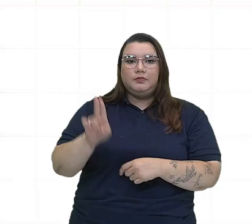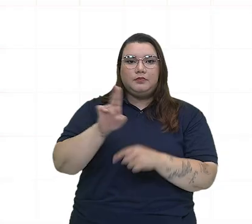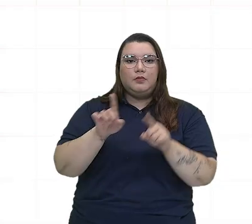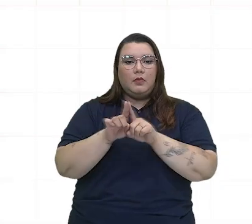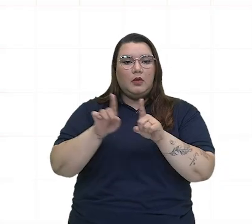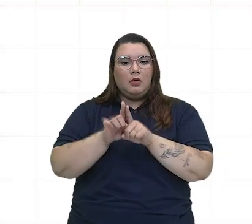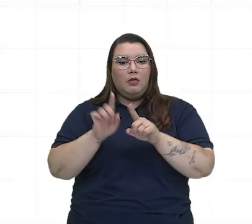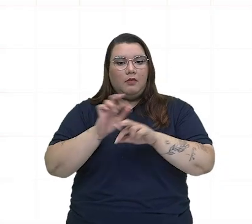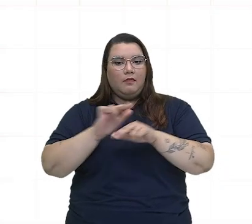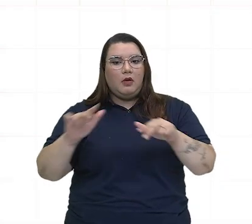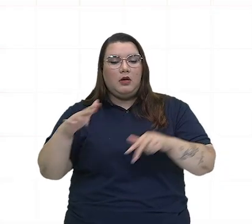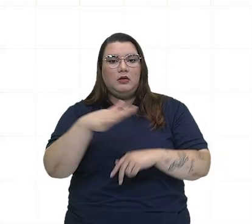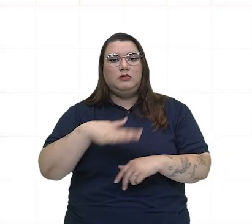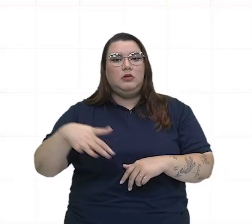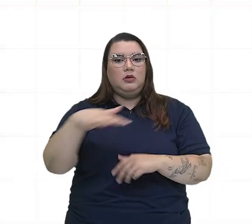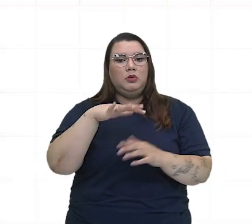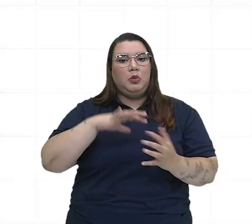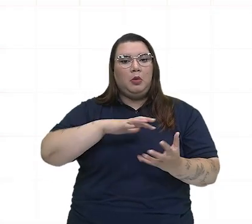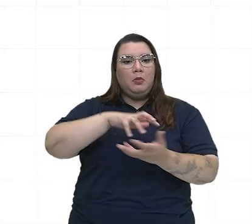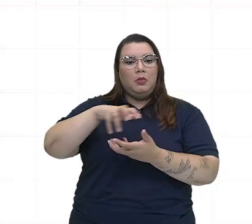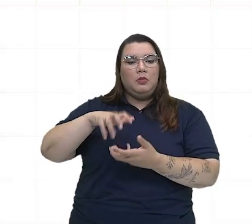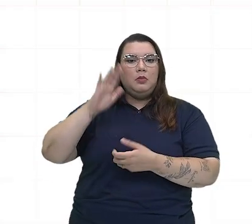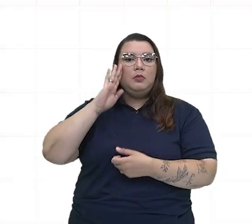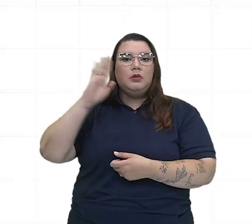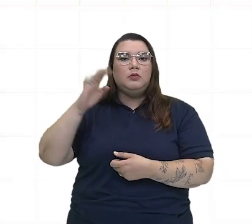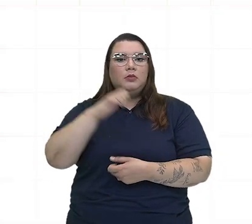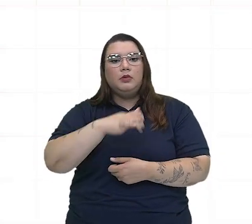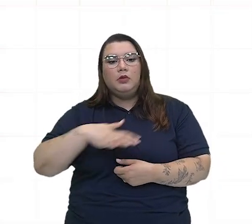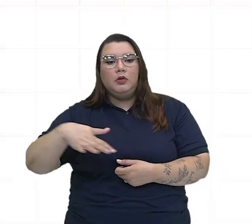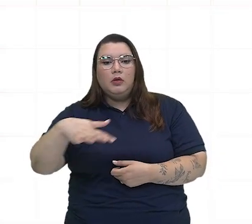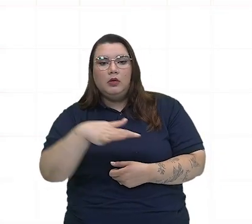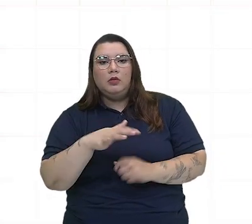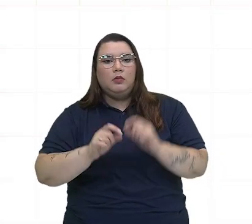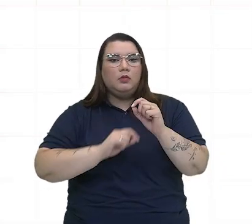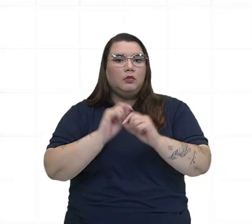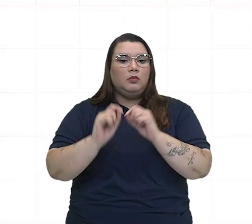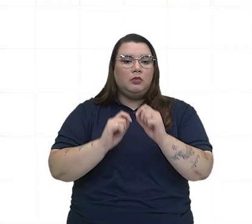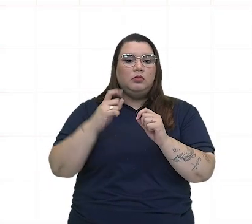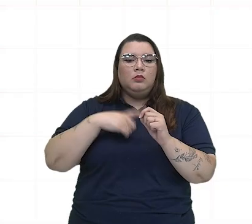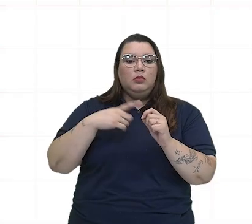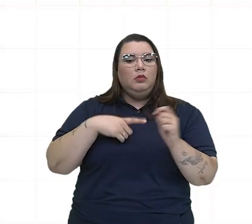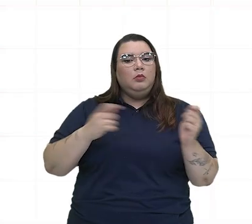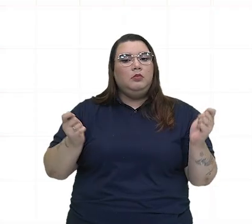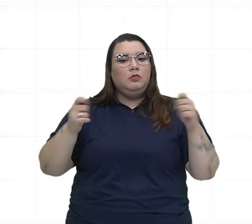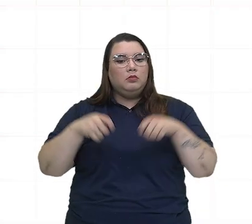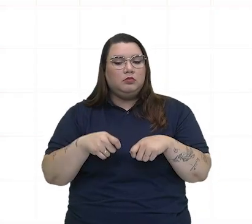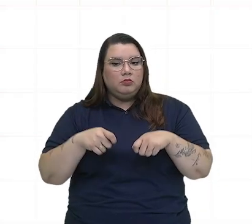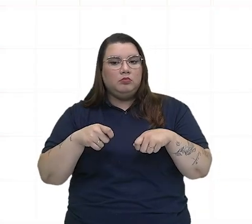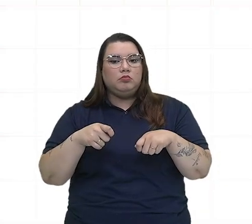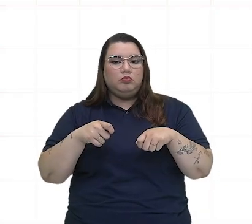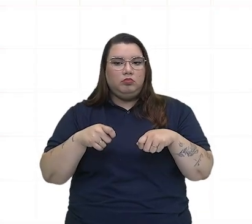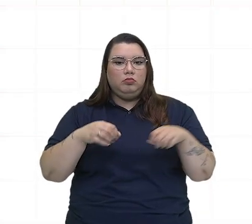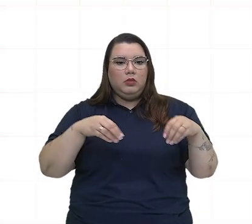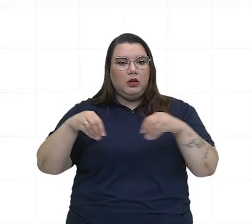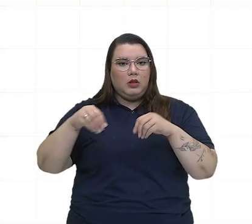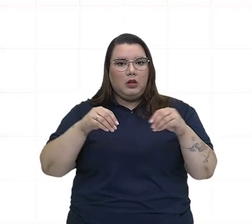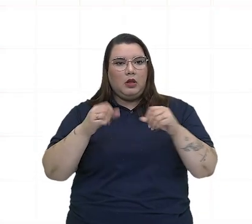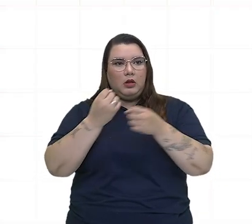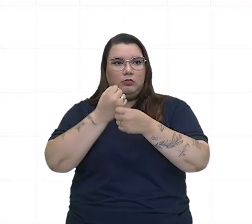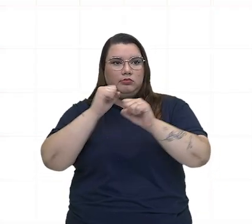utilizado em várias partes do mundo, principalmente em áreas onde há grande disponibilidade de